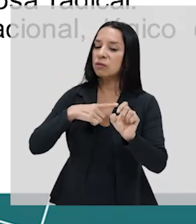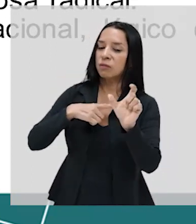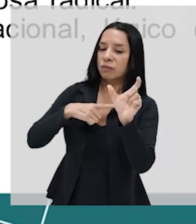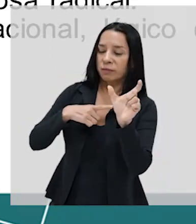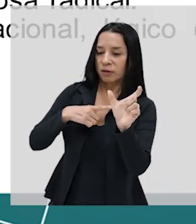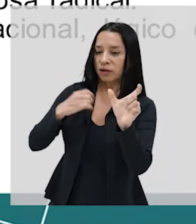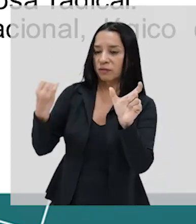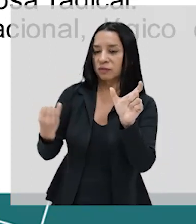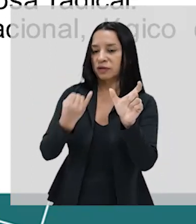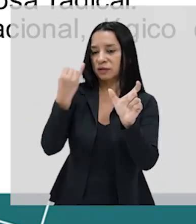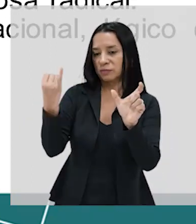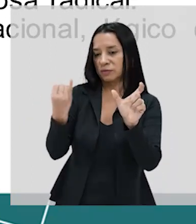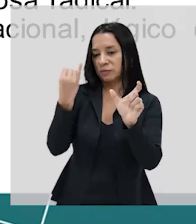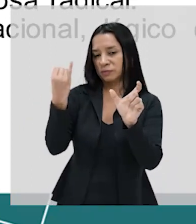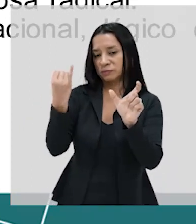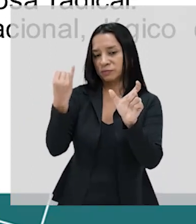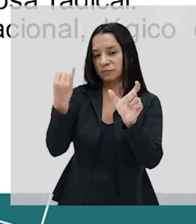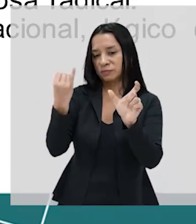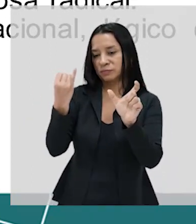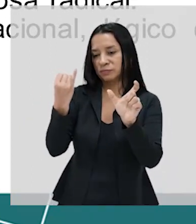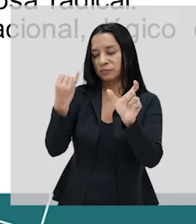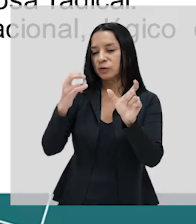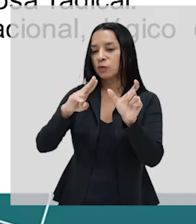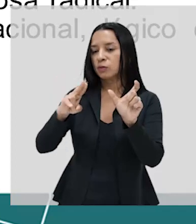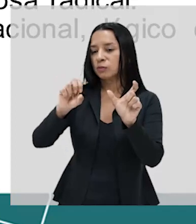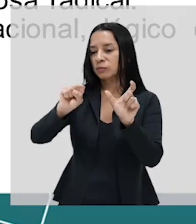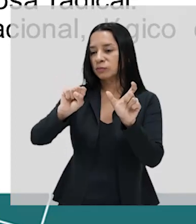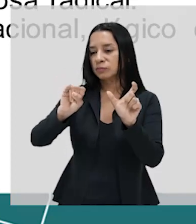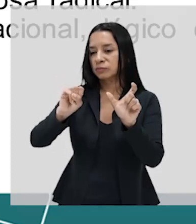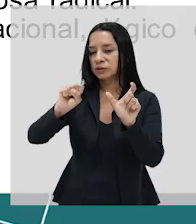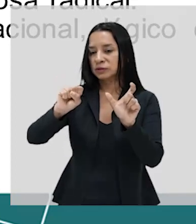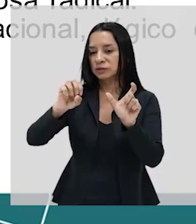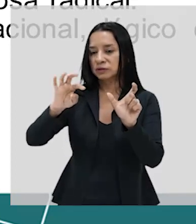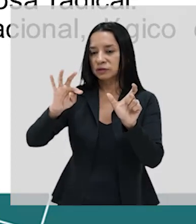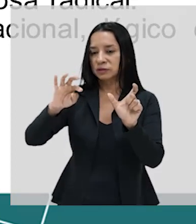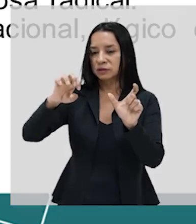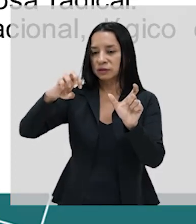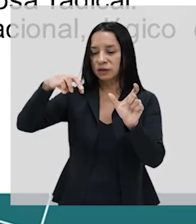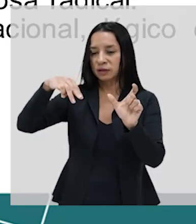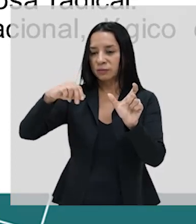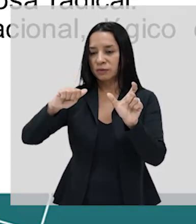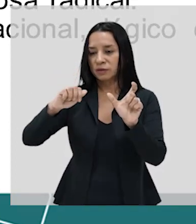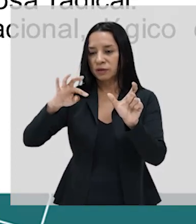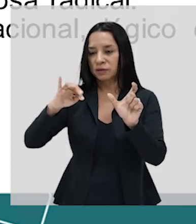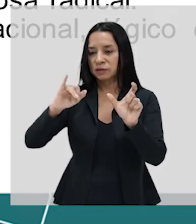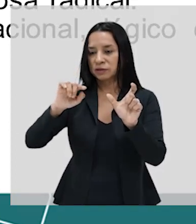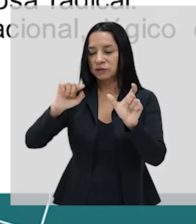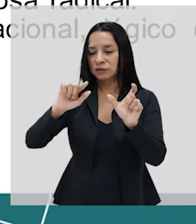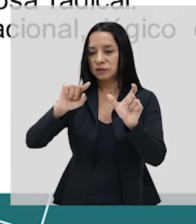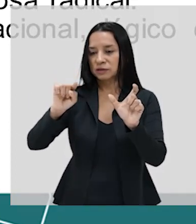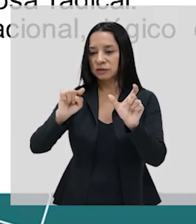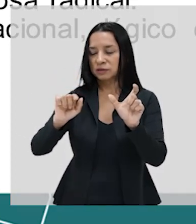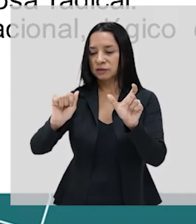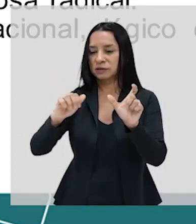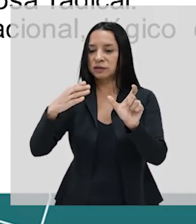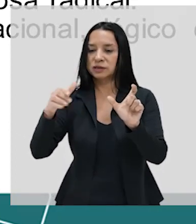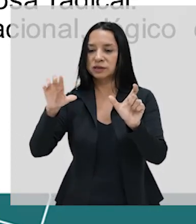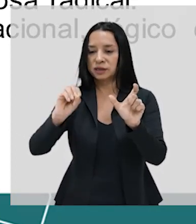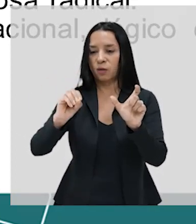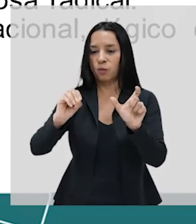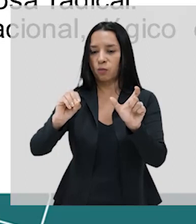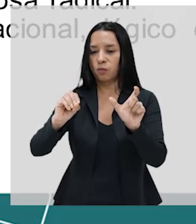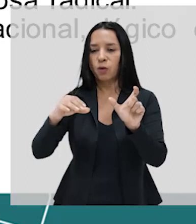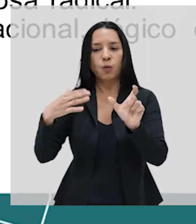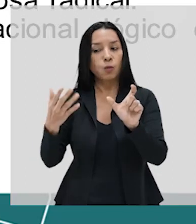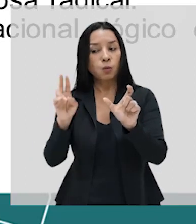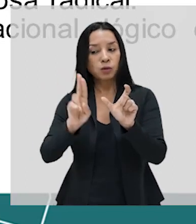compreensão filosófica, sistematização. Bom, quando você utiliza o termo sistemático, é porque você quer dizer que ela não é aleatória, ela não é